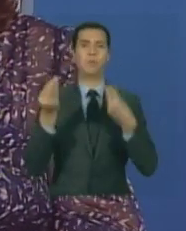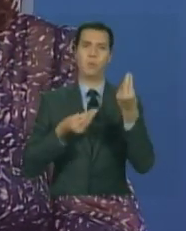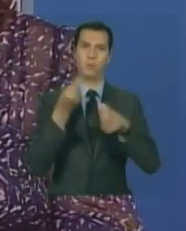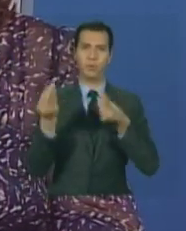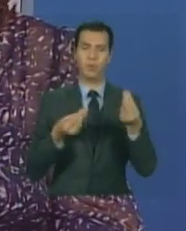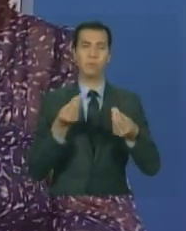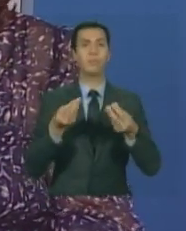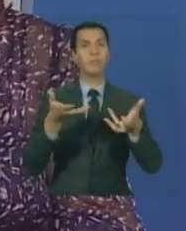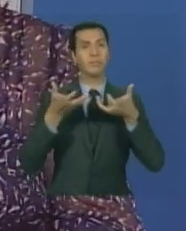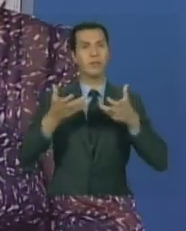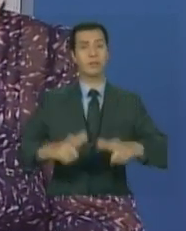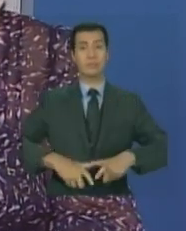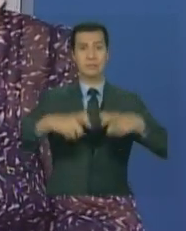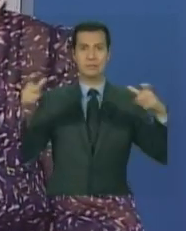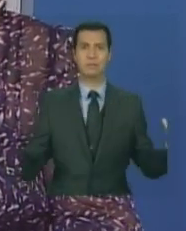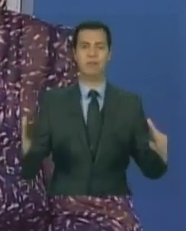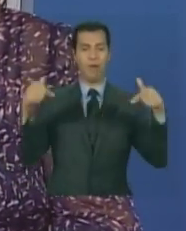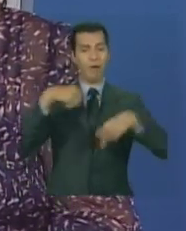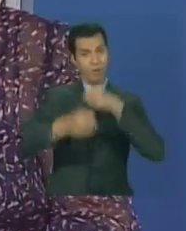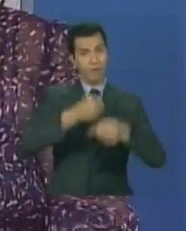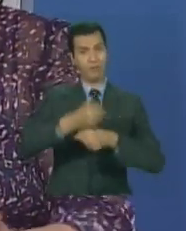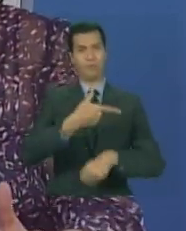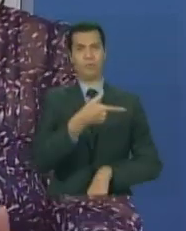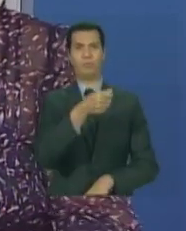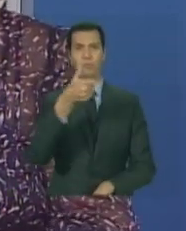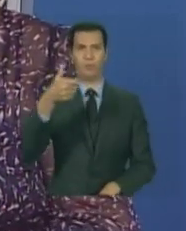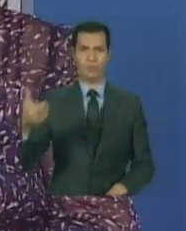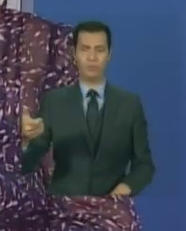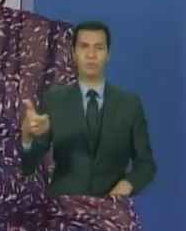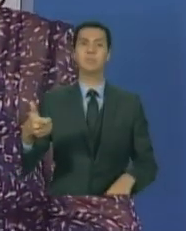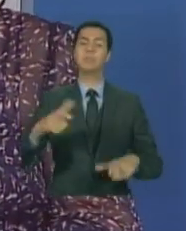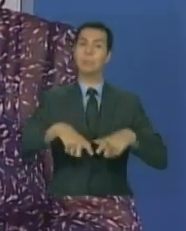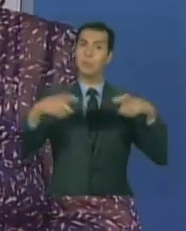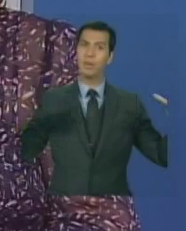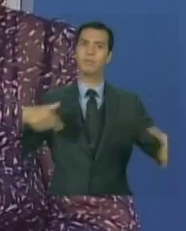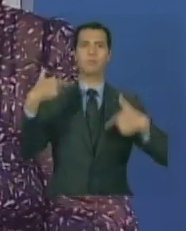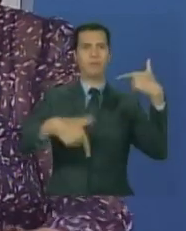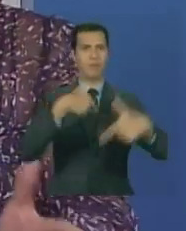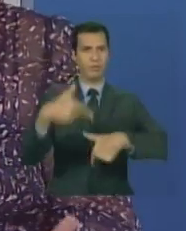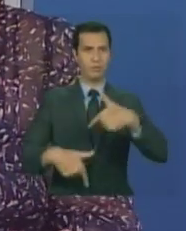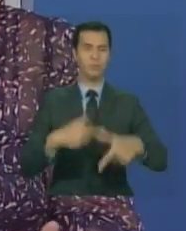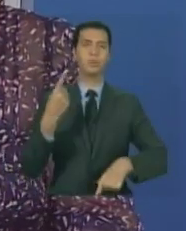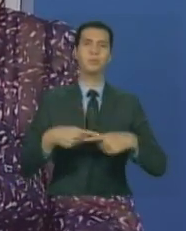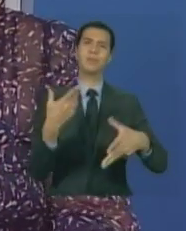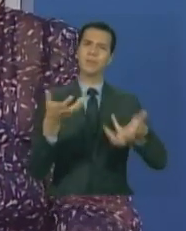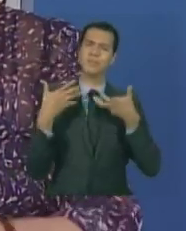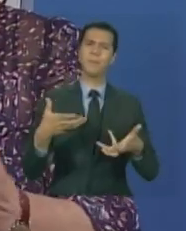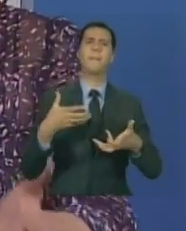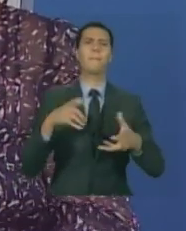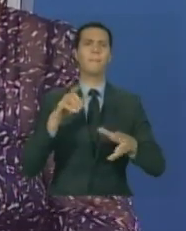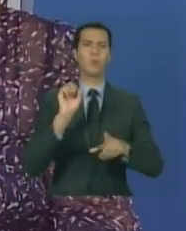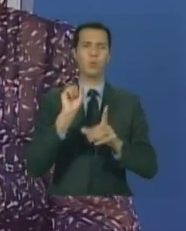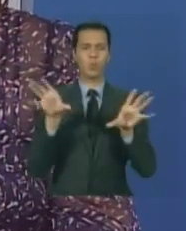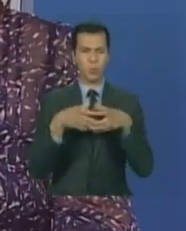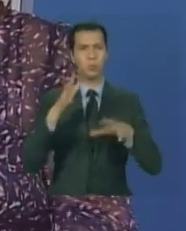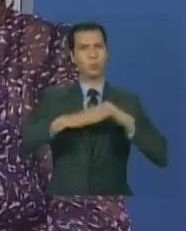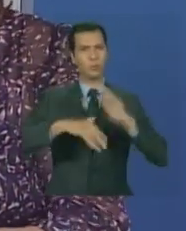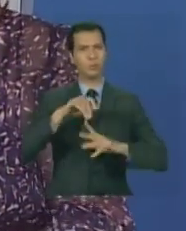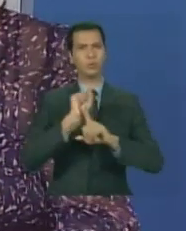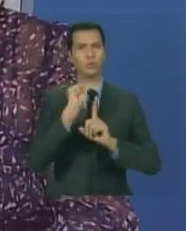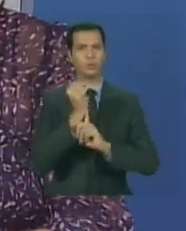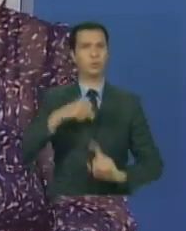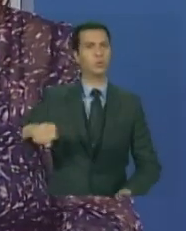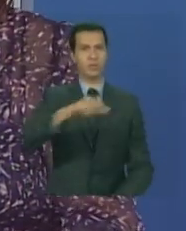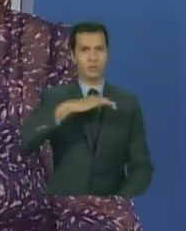essa expansão já em 2011, na perspectiva de ganharmos mais capilaridade para atuarmos